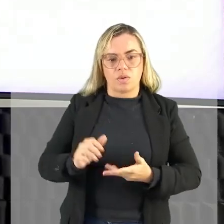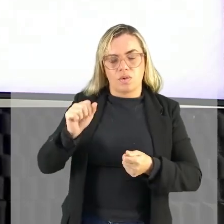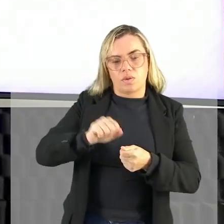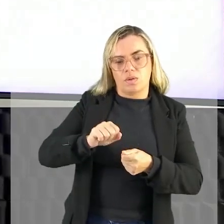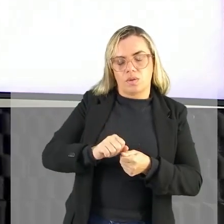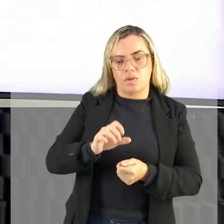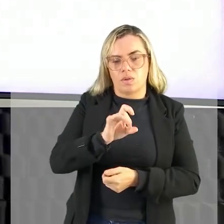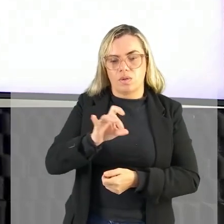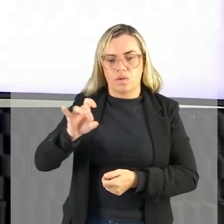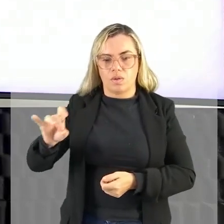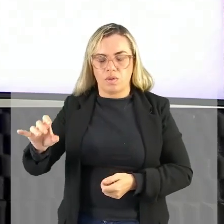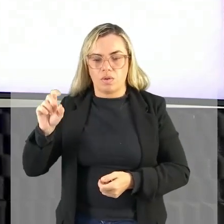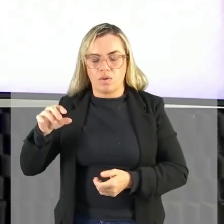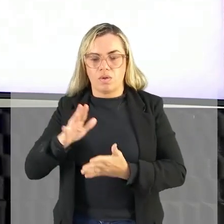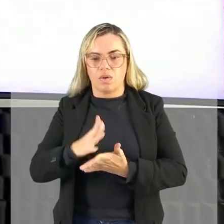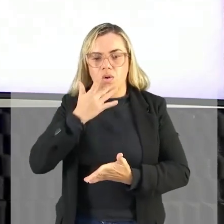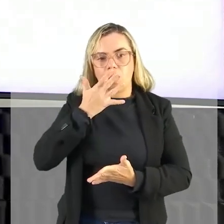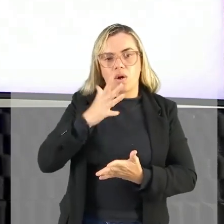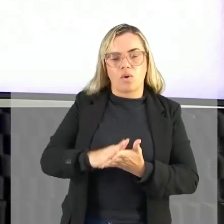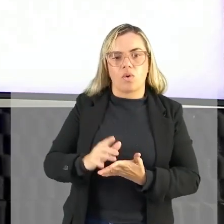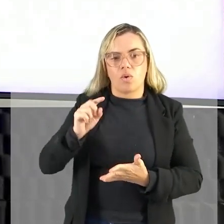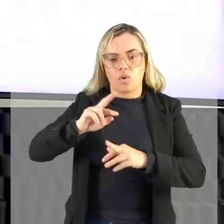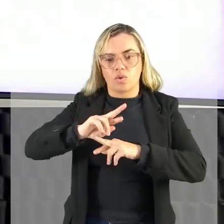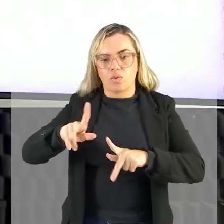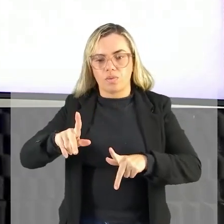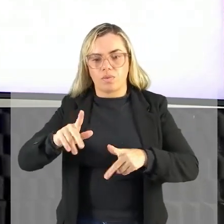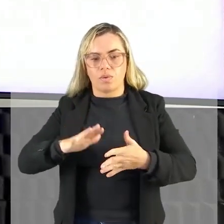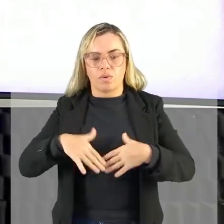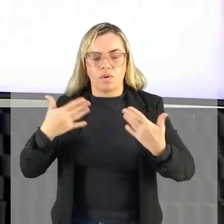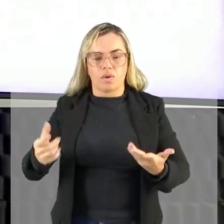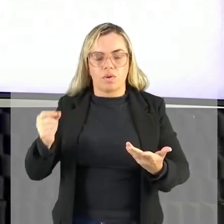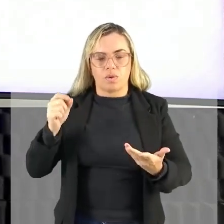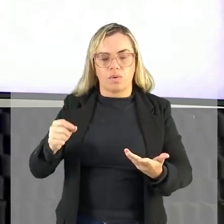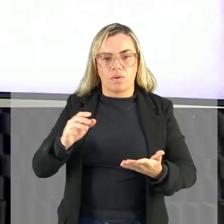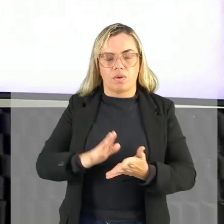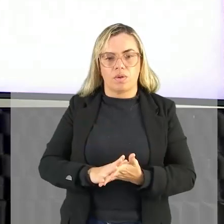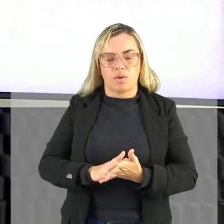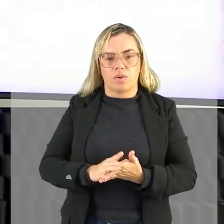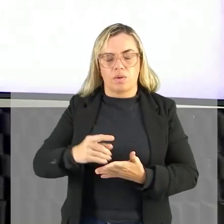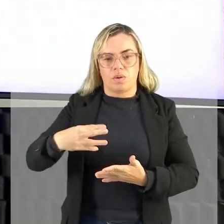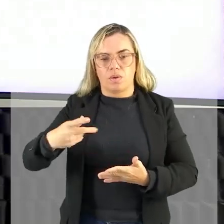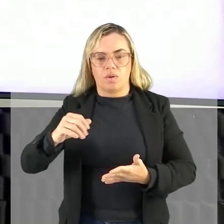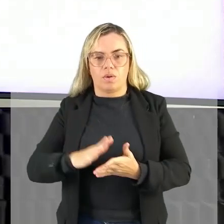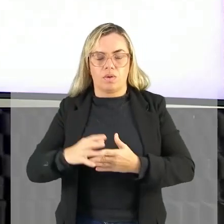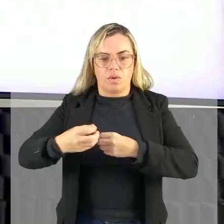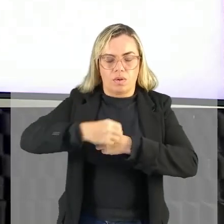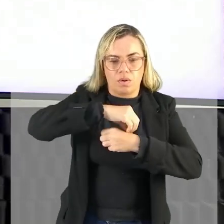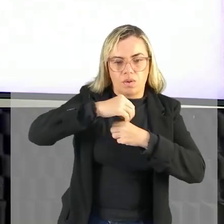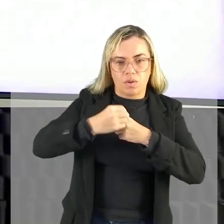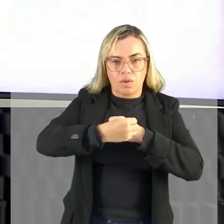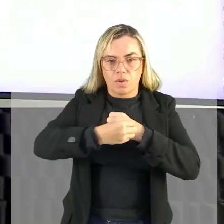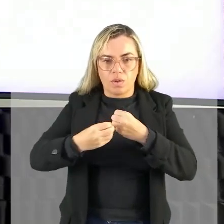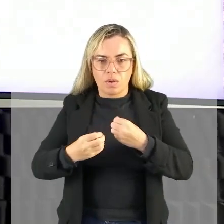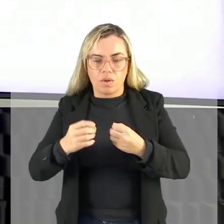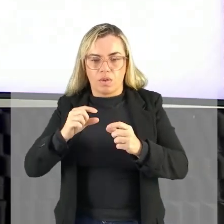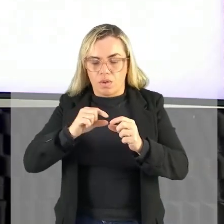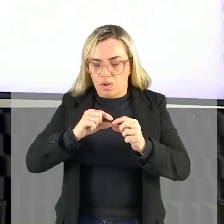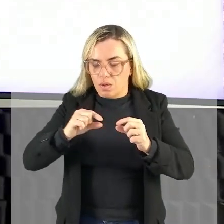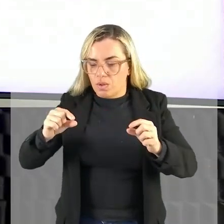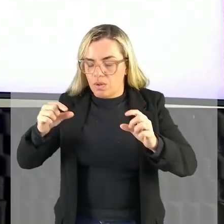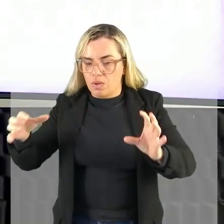fazendo cada um deles emitir uma cor diferente, né? Então, quando essa sonda, essa molécula fluorescente, ela se liga com